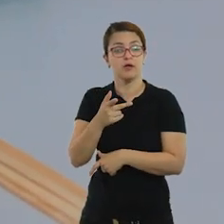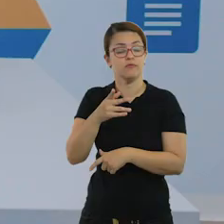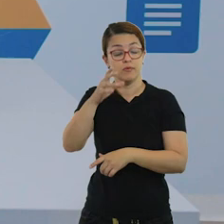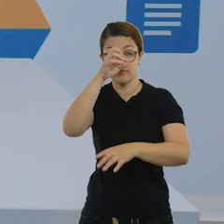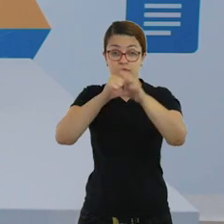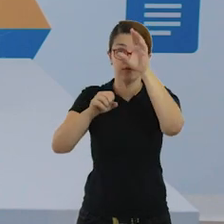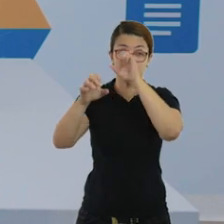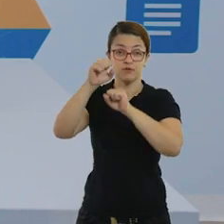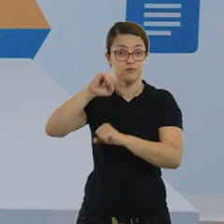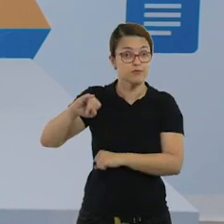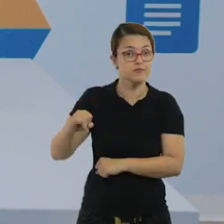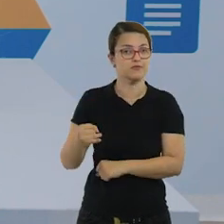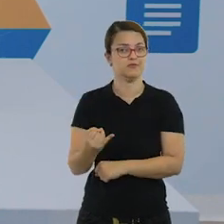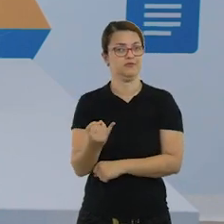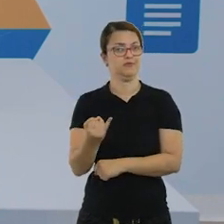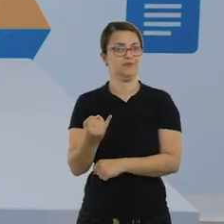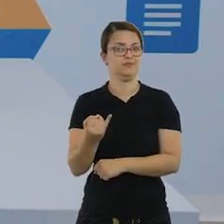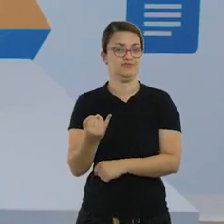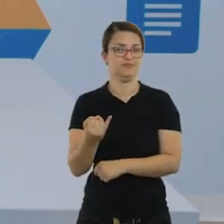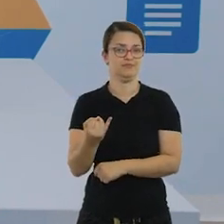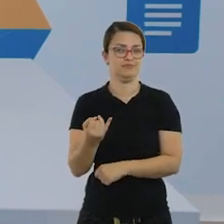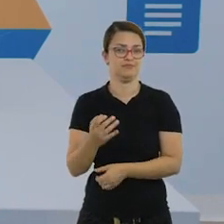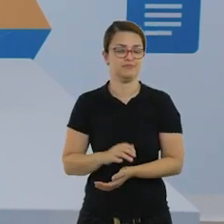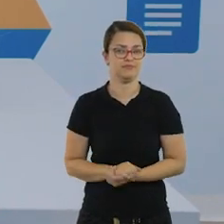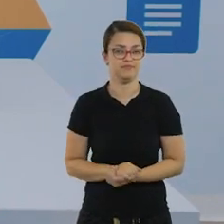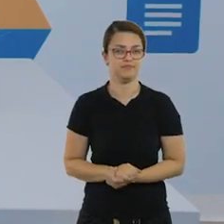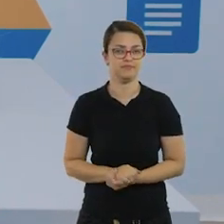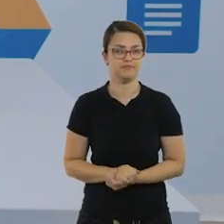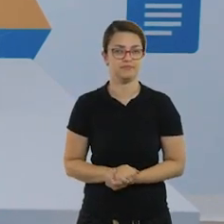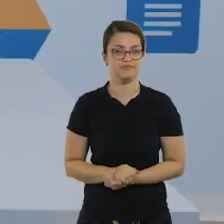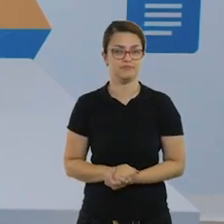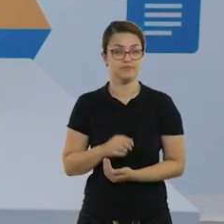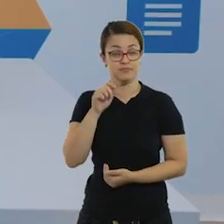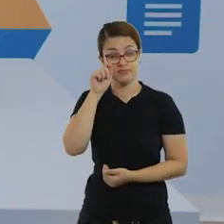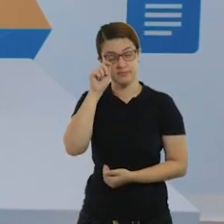vai aprendendo e vai se divertindo também. Se você